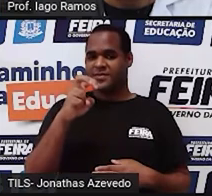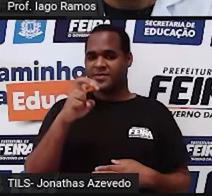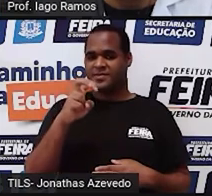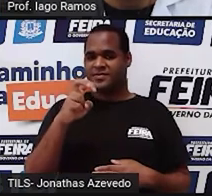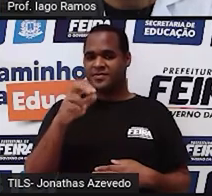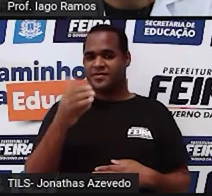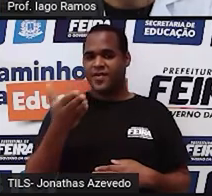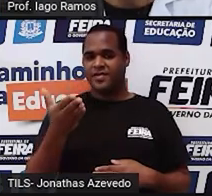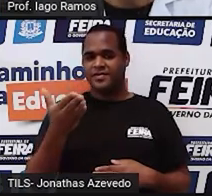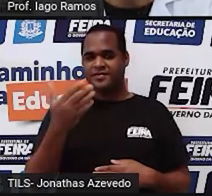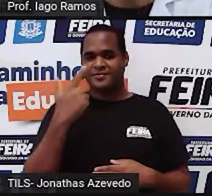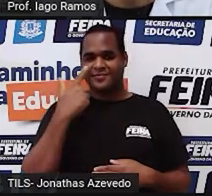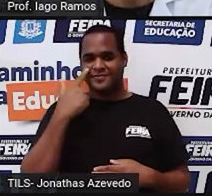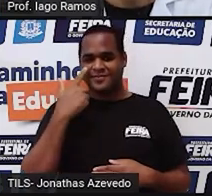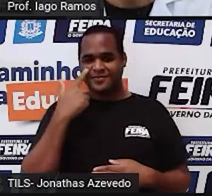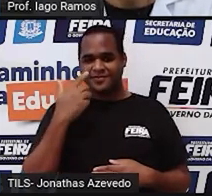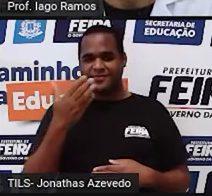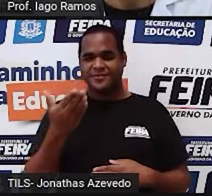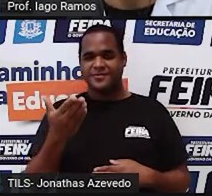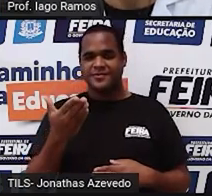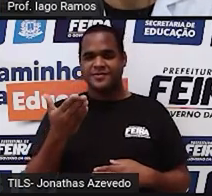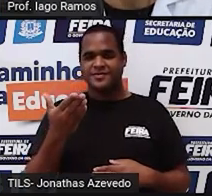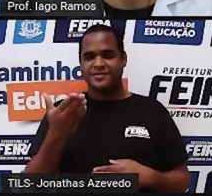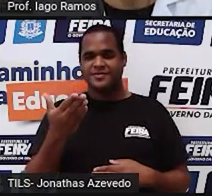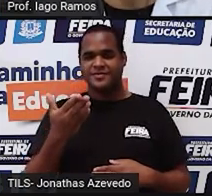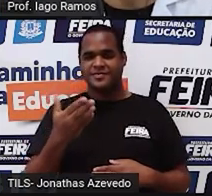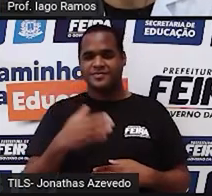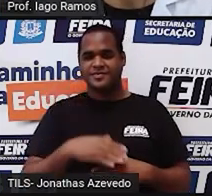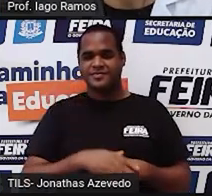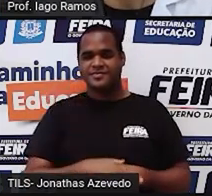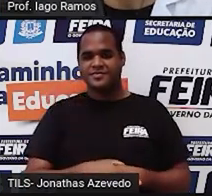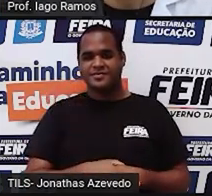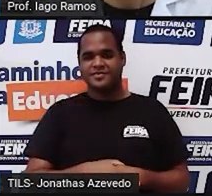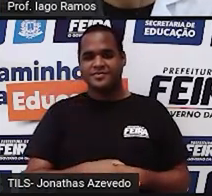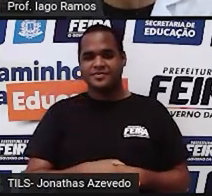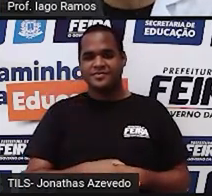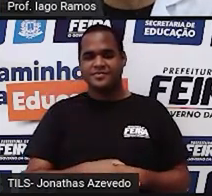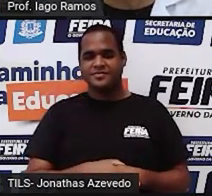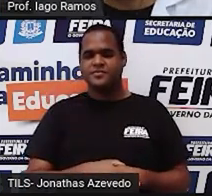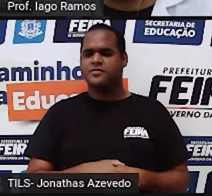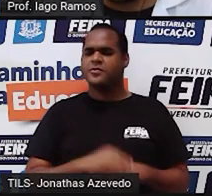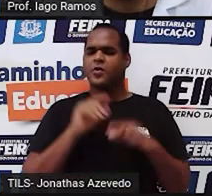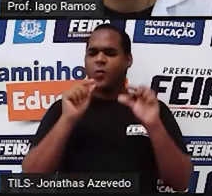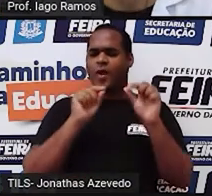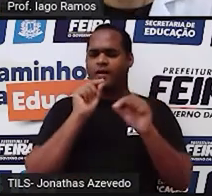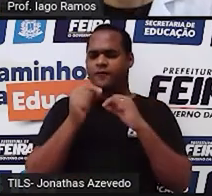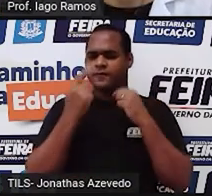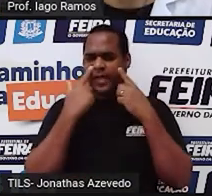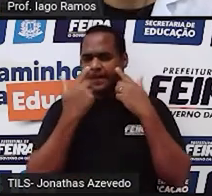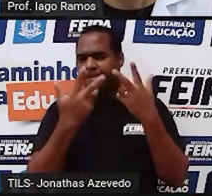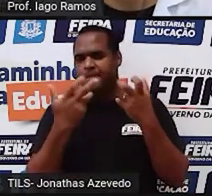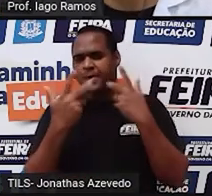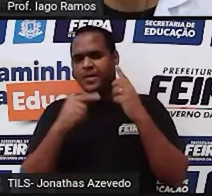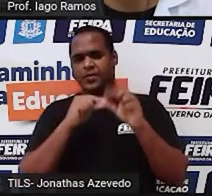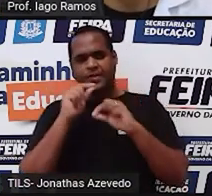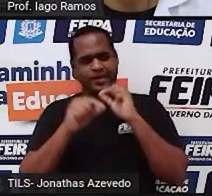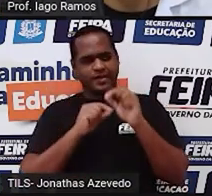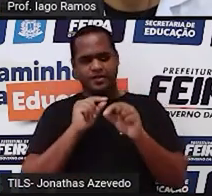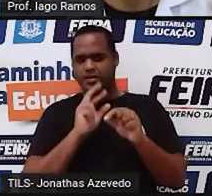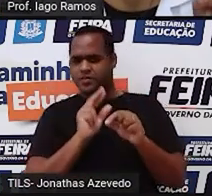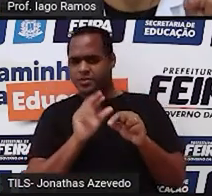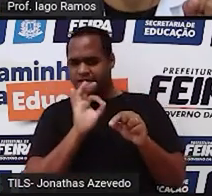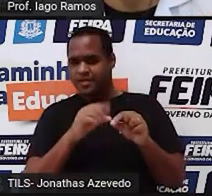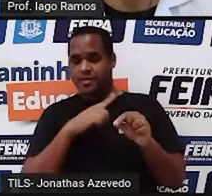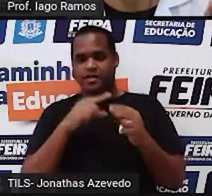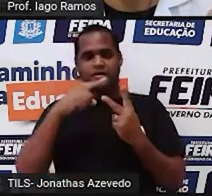a raiz quadrada Olha só o resultado o que que você percebeu para os resultados